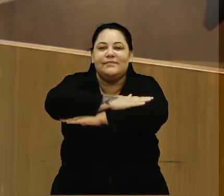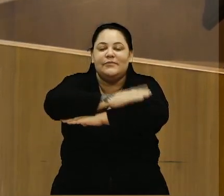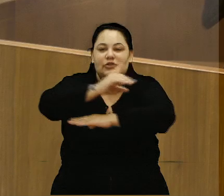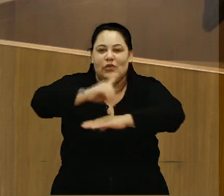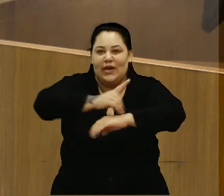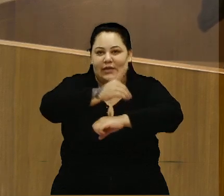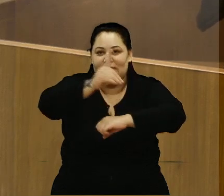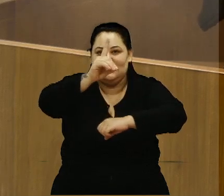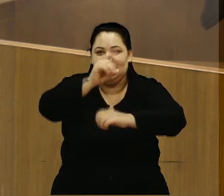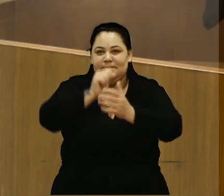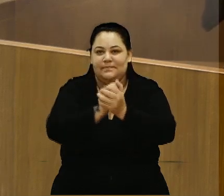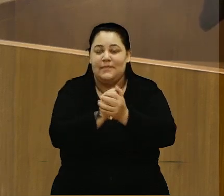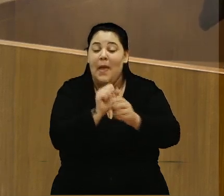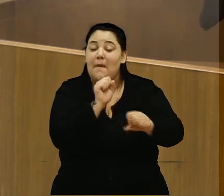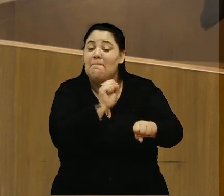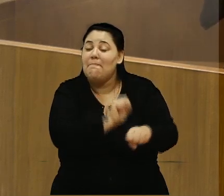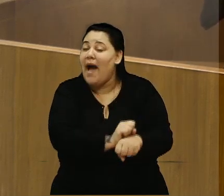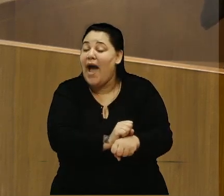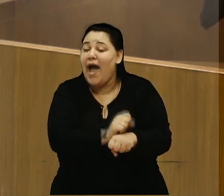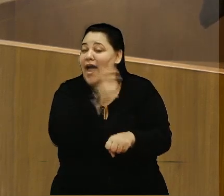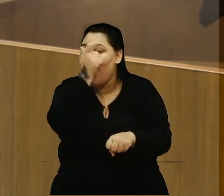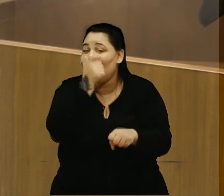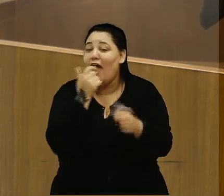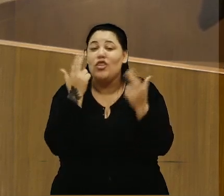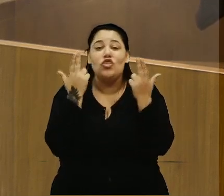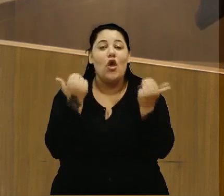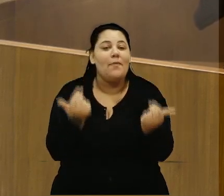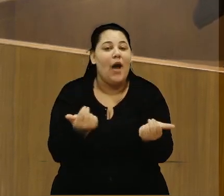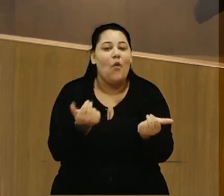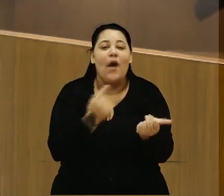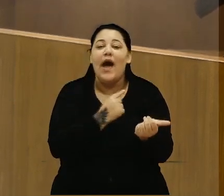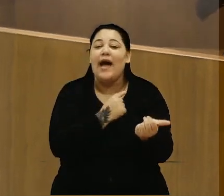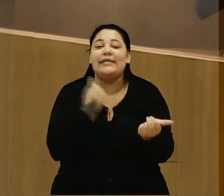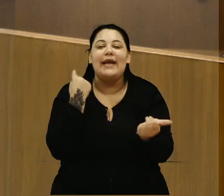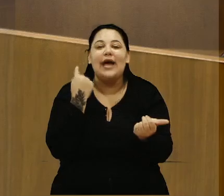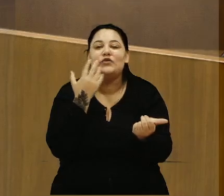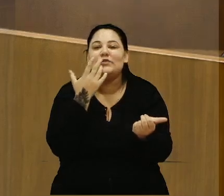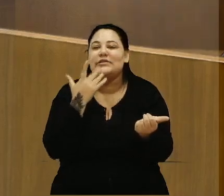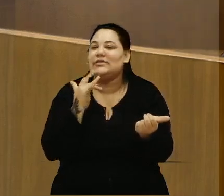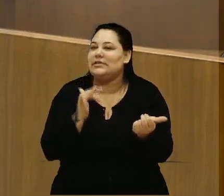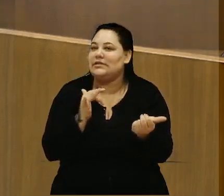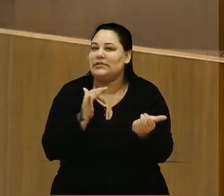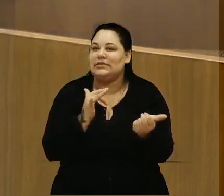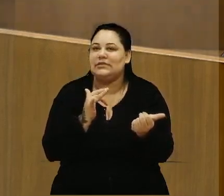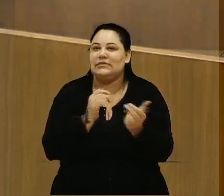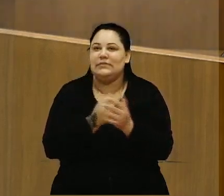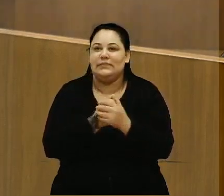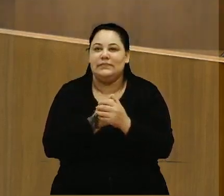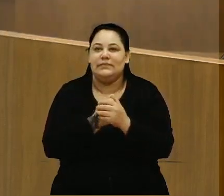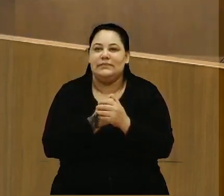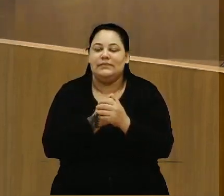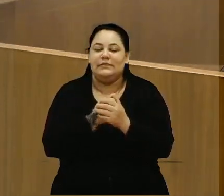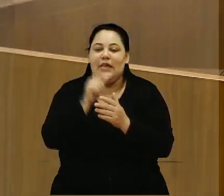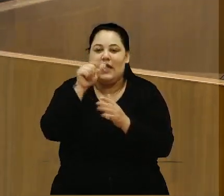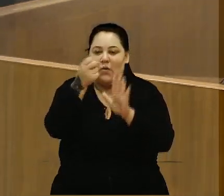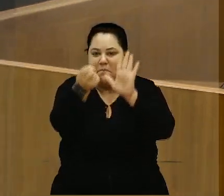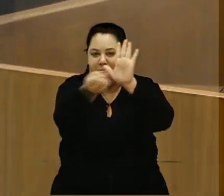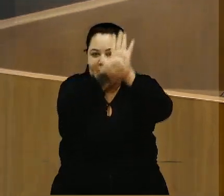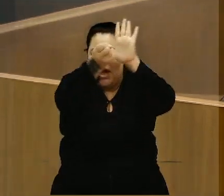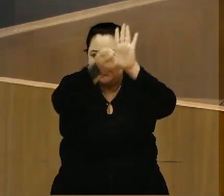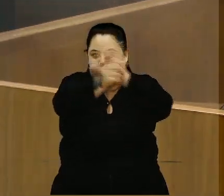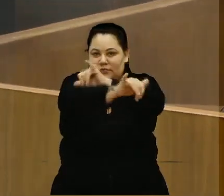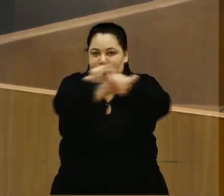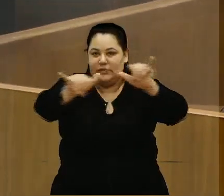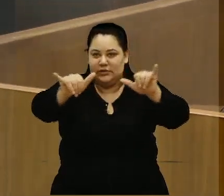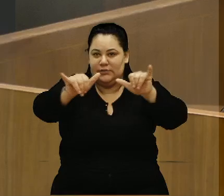Parem de normalizar o atraso das crianças. Essa, então, é o logo da campanha.